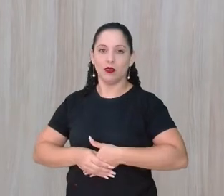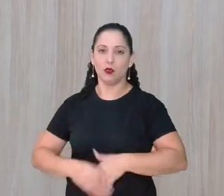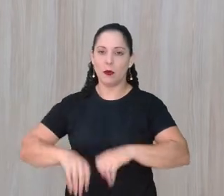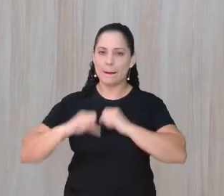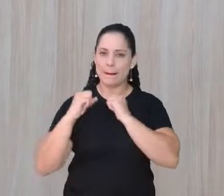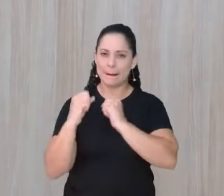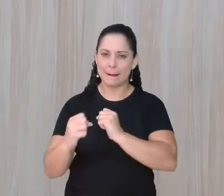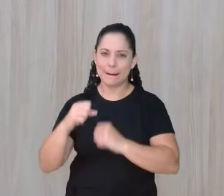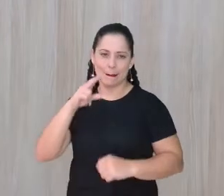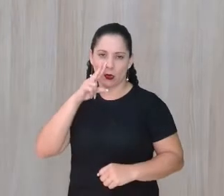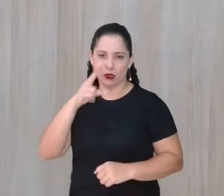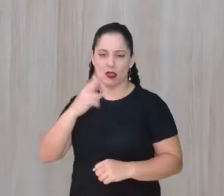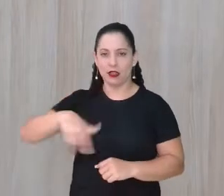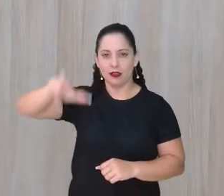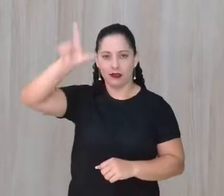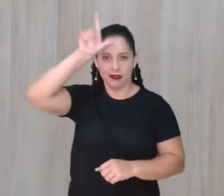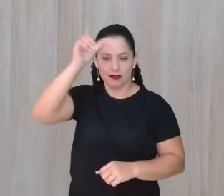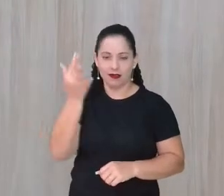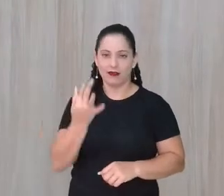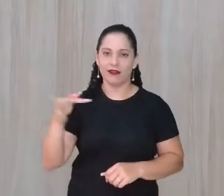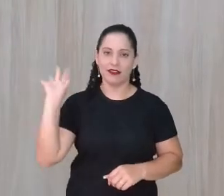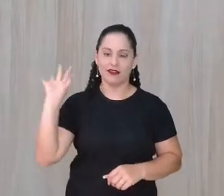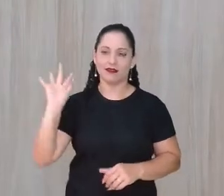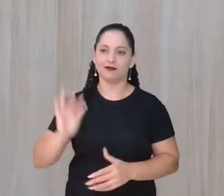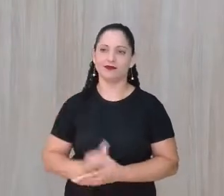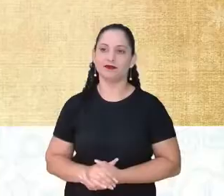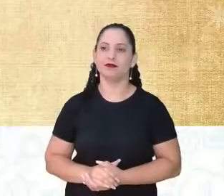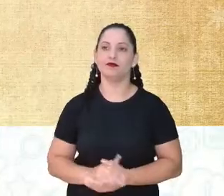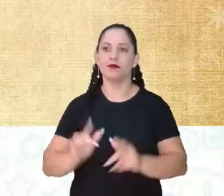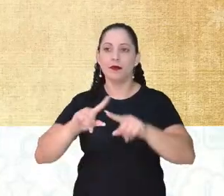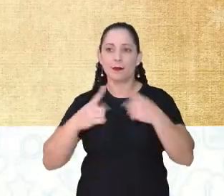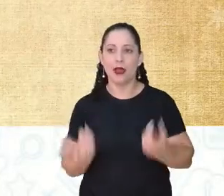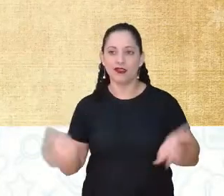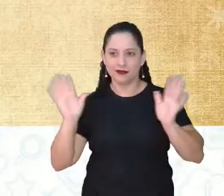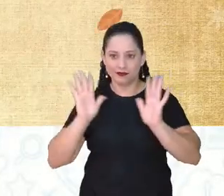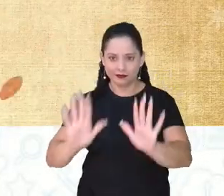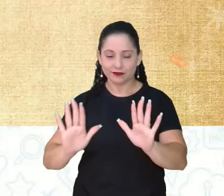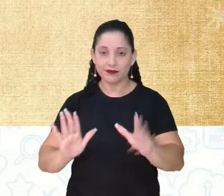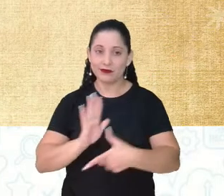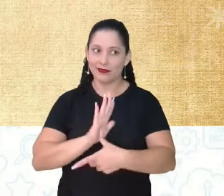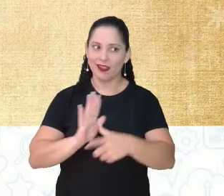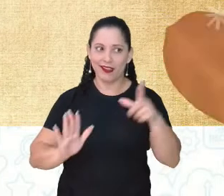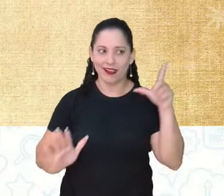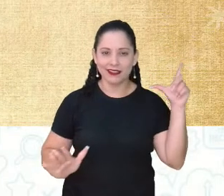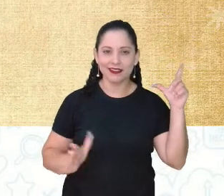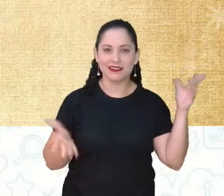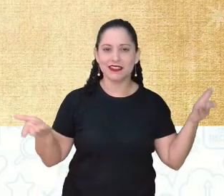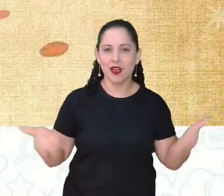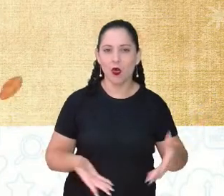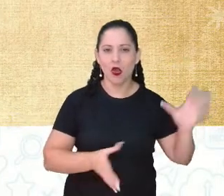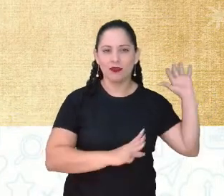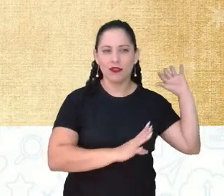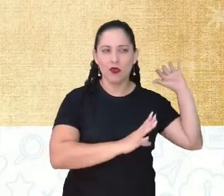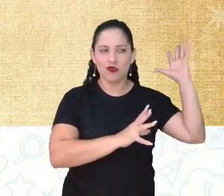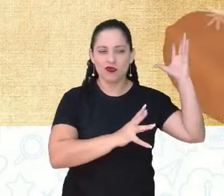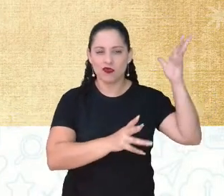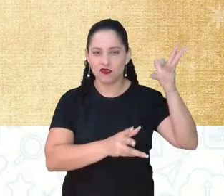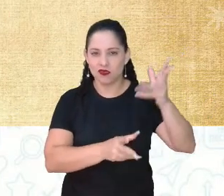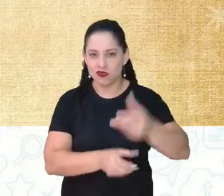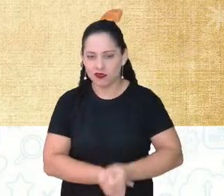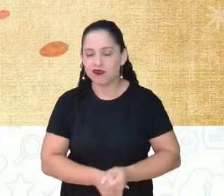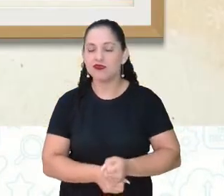França. Vamos entender, né? Antes de tudo, a gente vai relembrar o que a gente trabalhou na aula